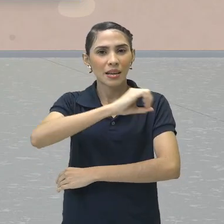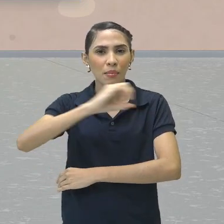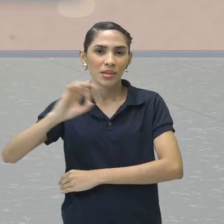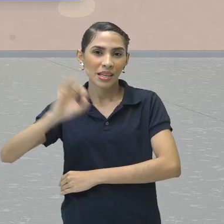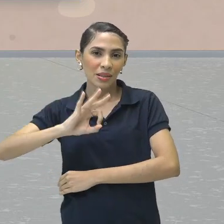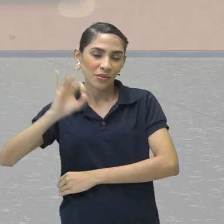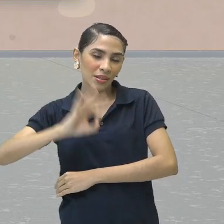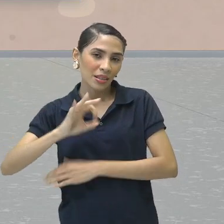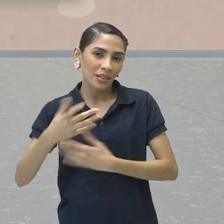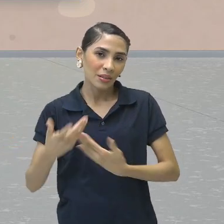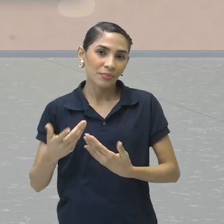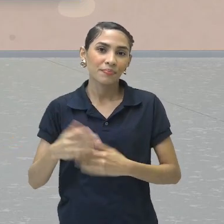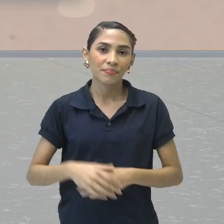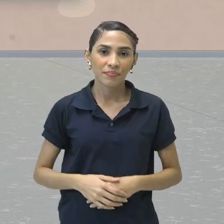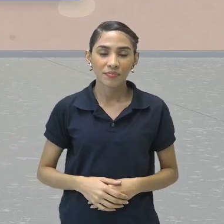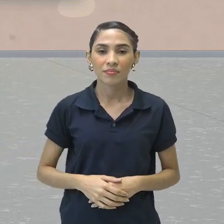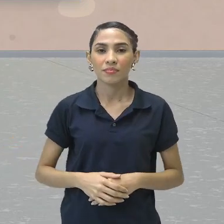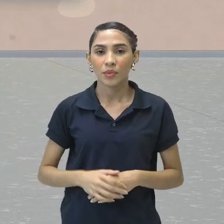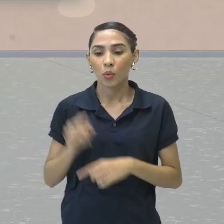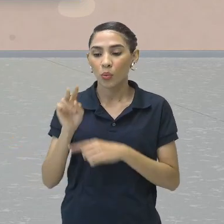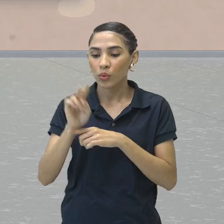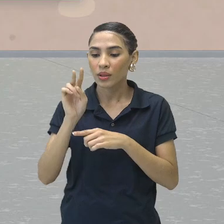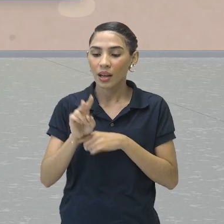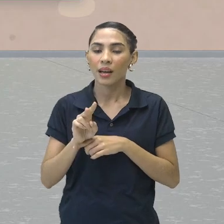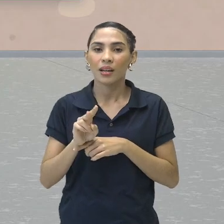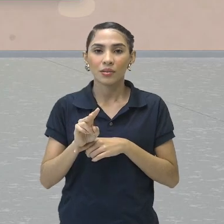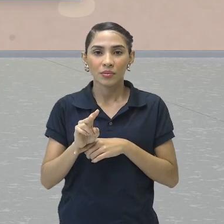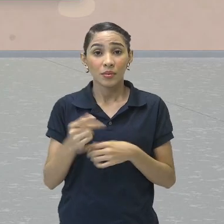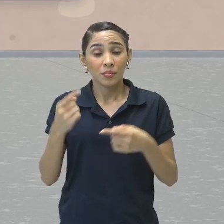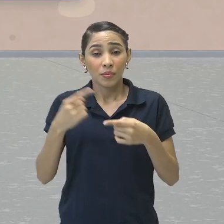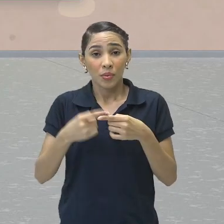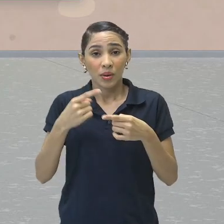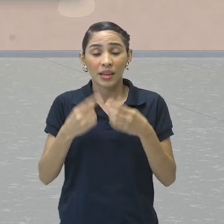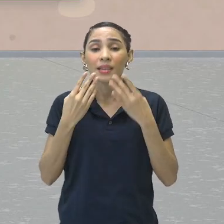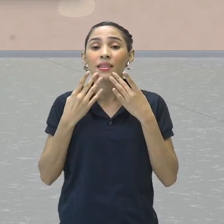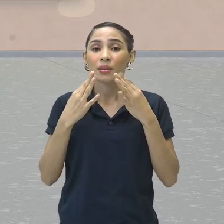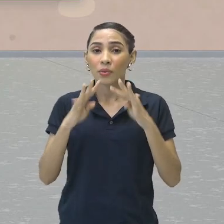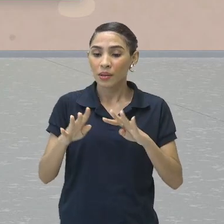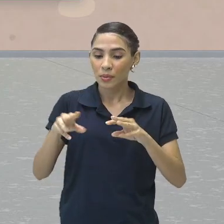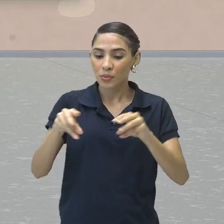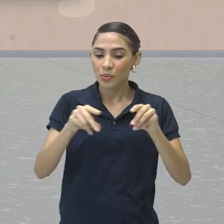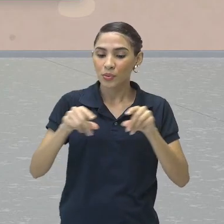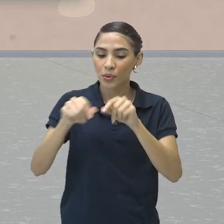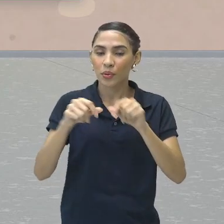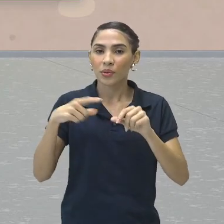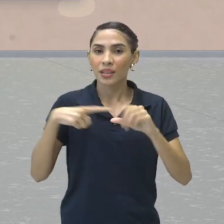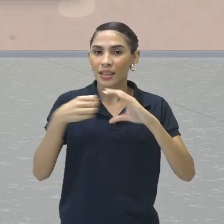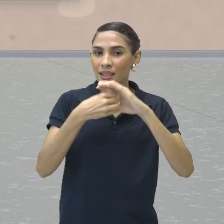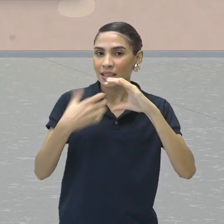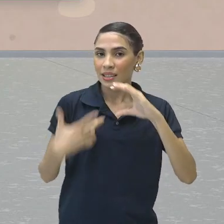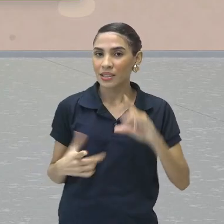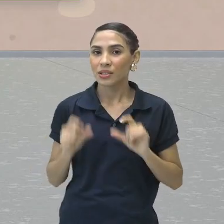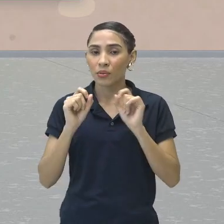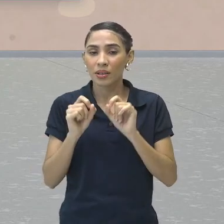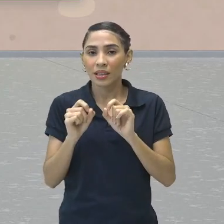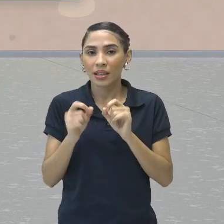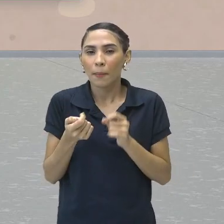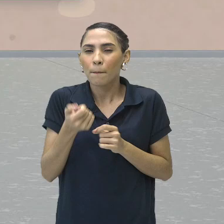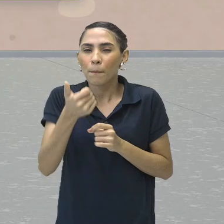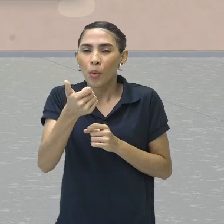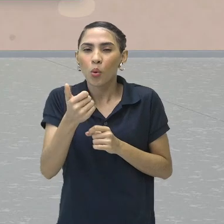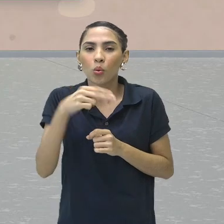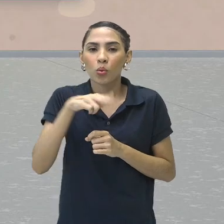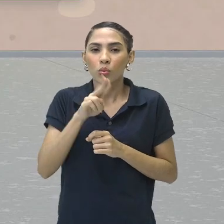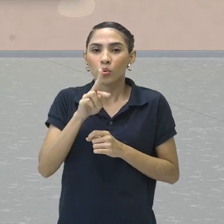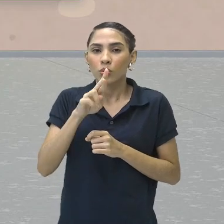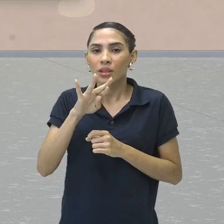Sem um cuidado, sem um trabalho humano naquilo ali, porque naturalmente os solos eles têm uma característica de serem muito pobres, né?